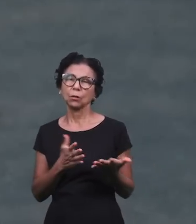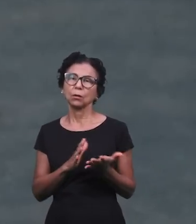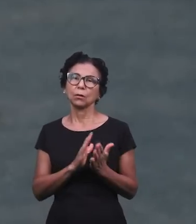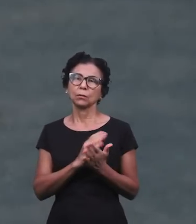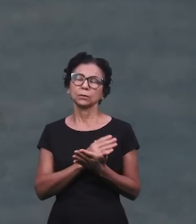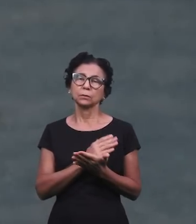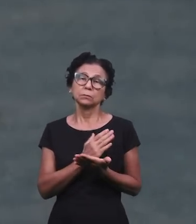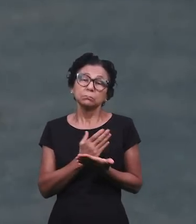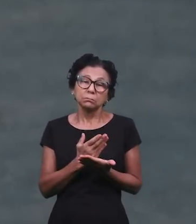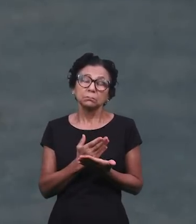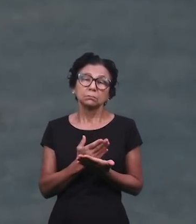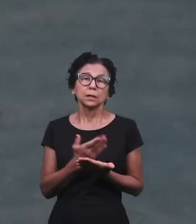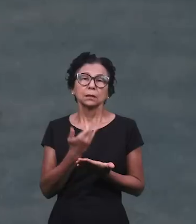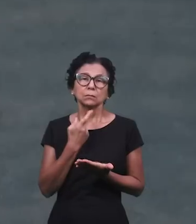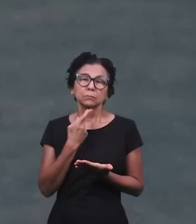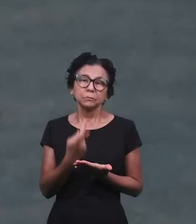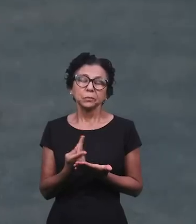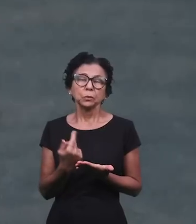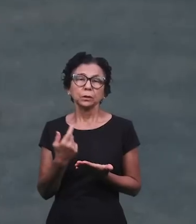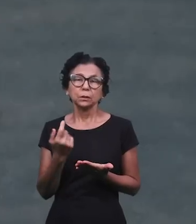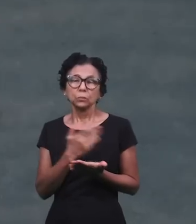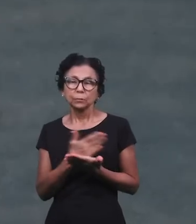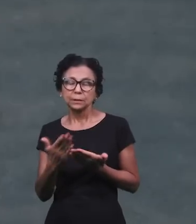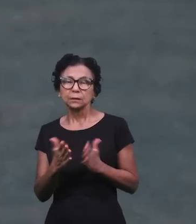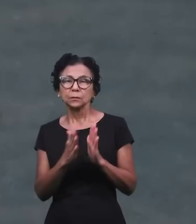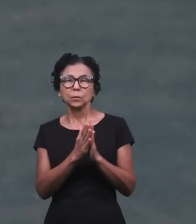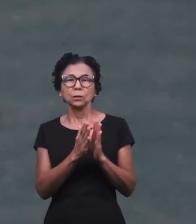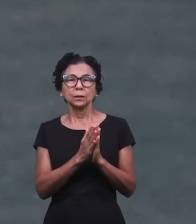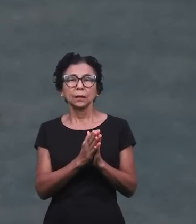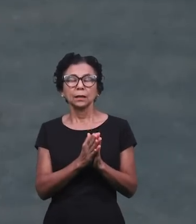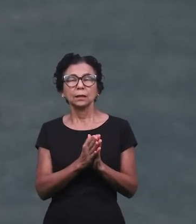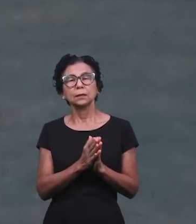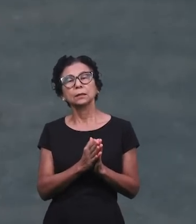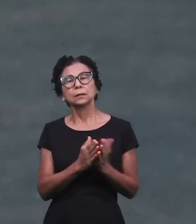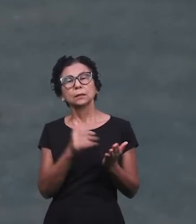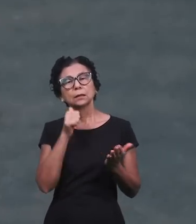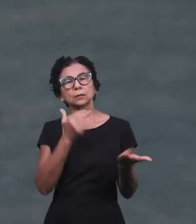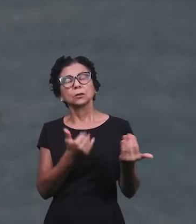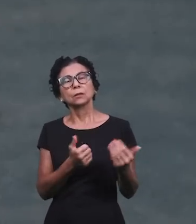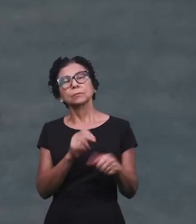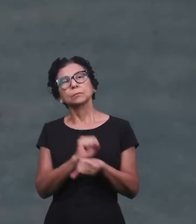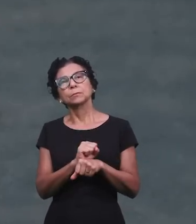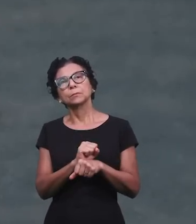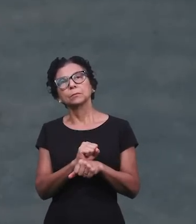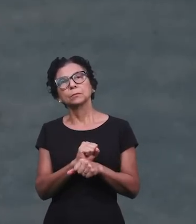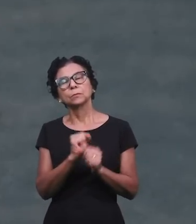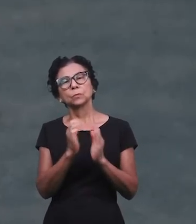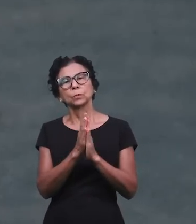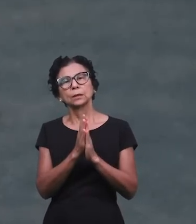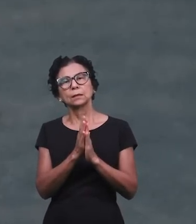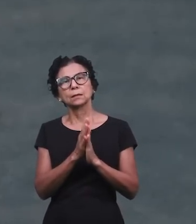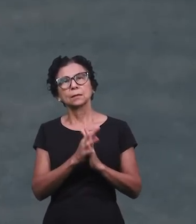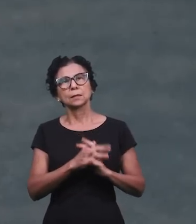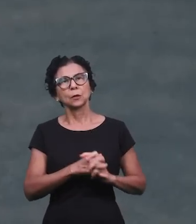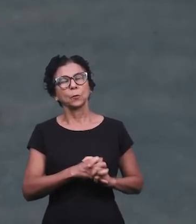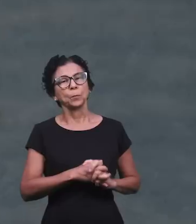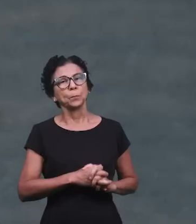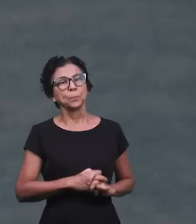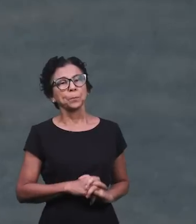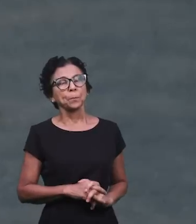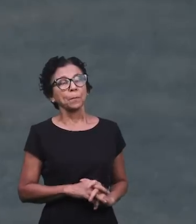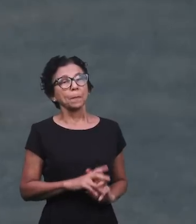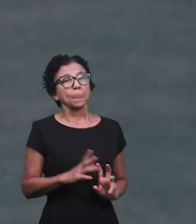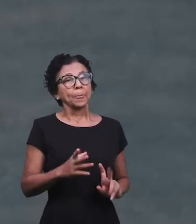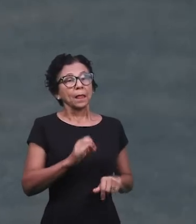começamos a orar pelas pessoas, e essa jovem pediu oração e ficou esperando para receber a oração. Como ela não chegou em casa na